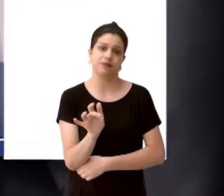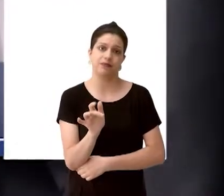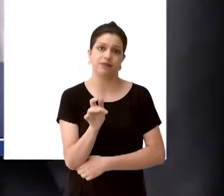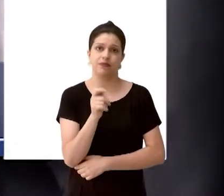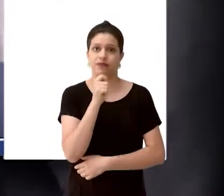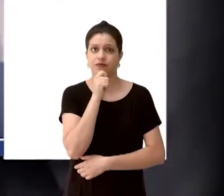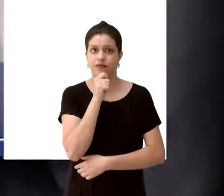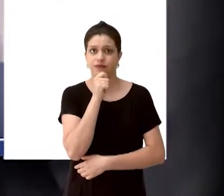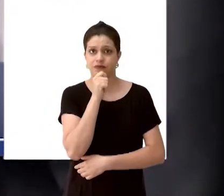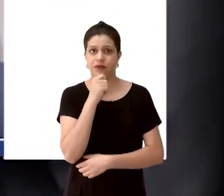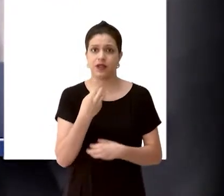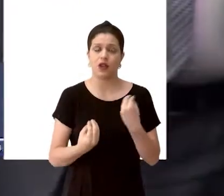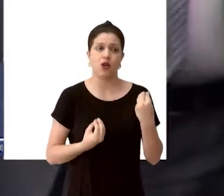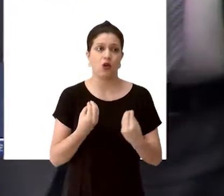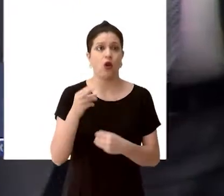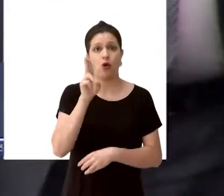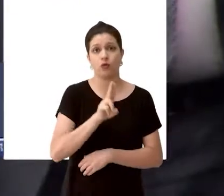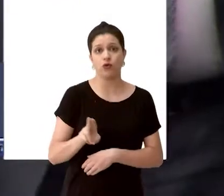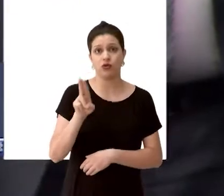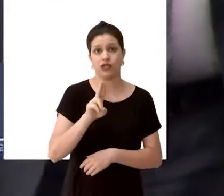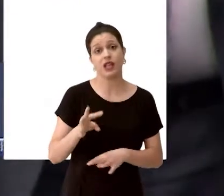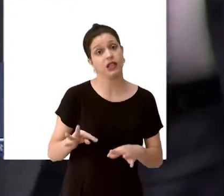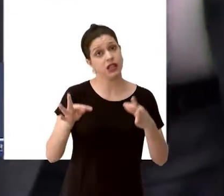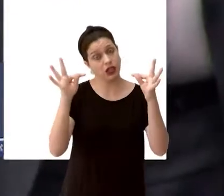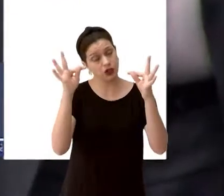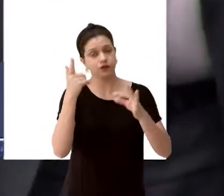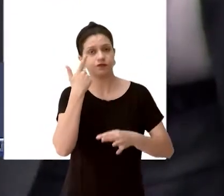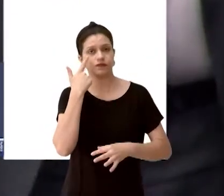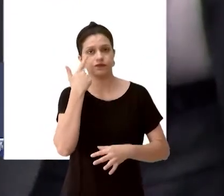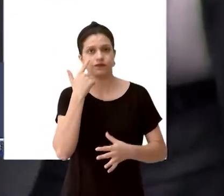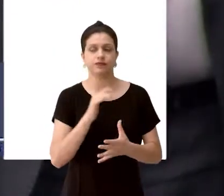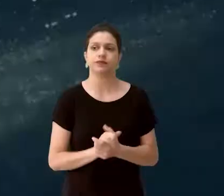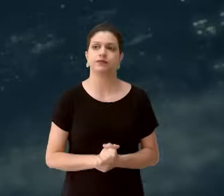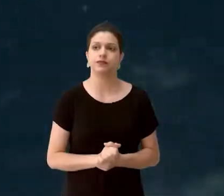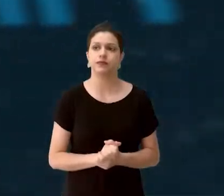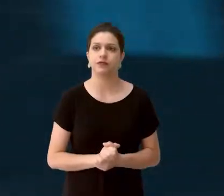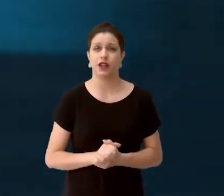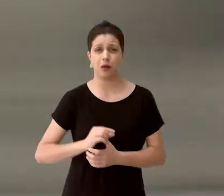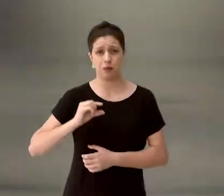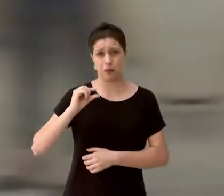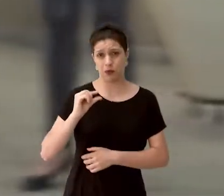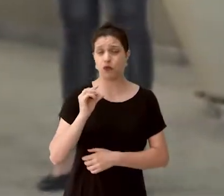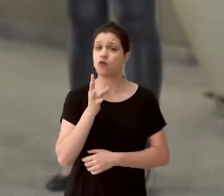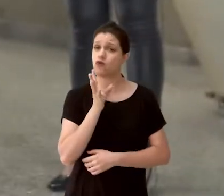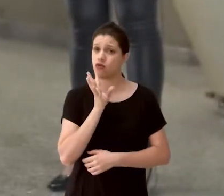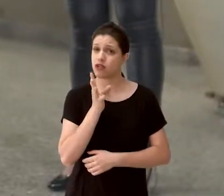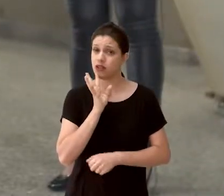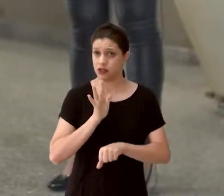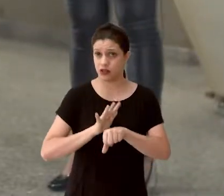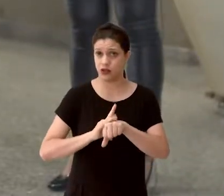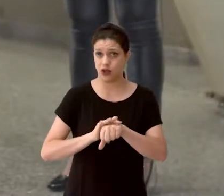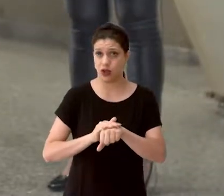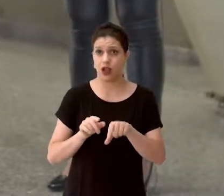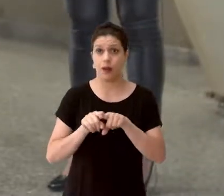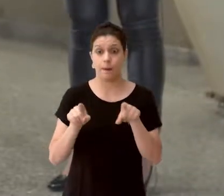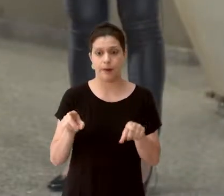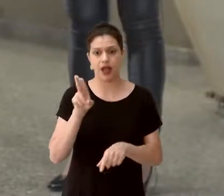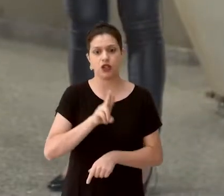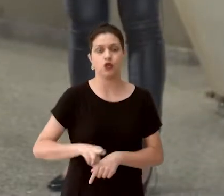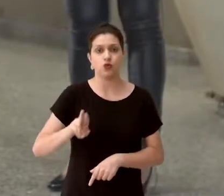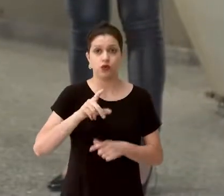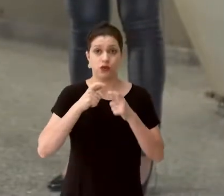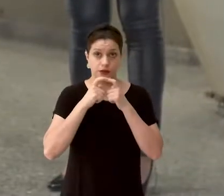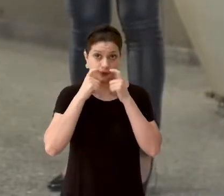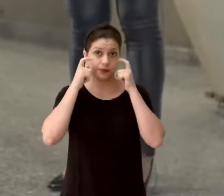Não sabemos a receita e que a gente possa usar algum tipo de tecnologias. Mesmo com pouco conhecimento